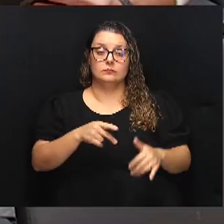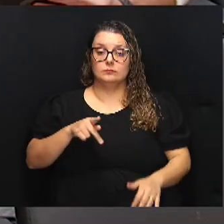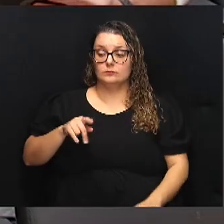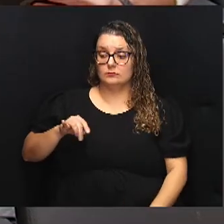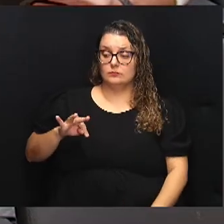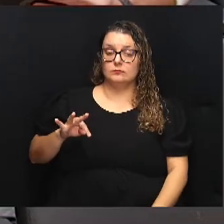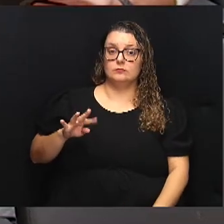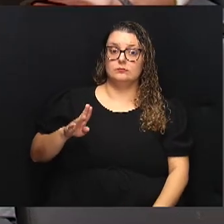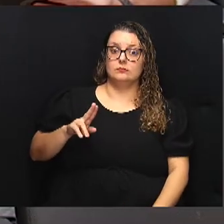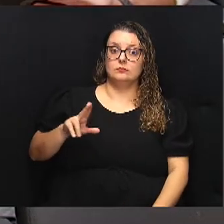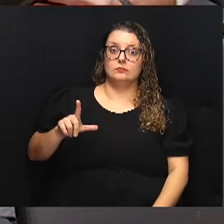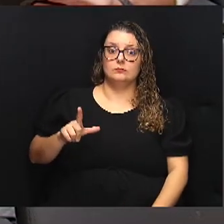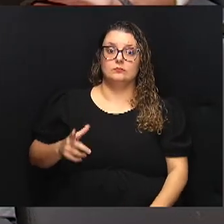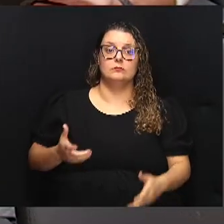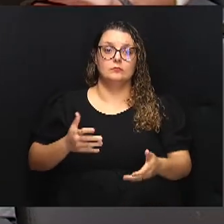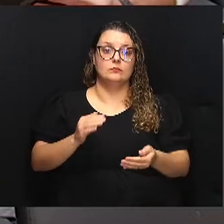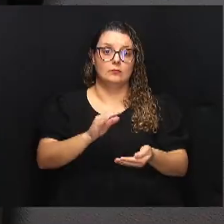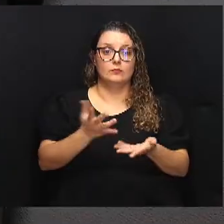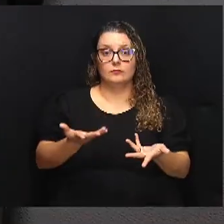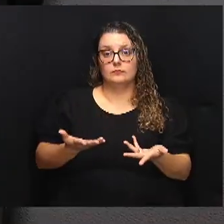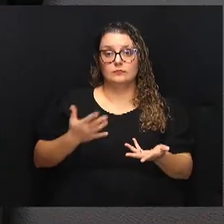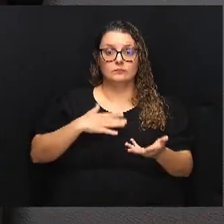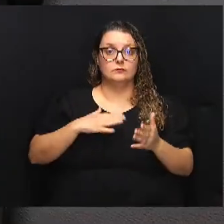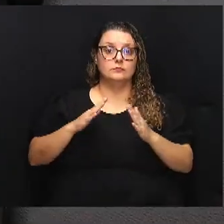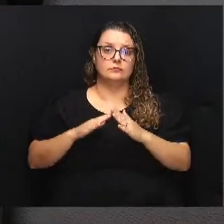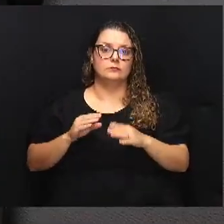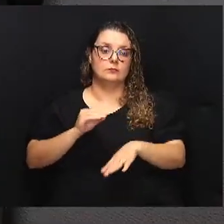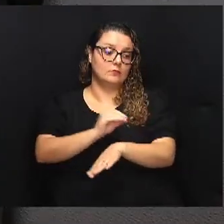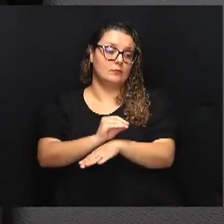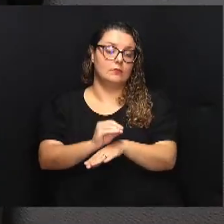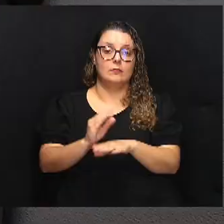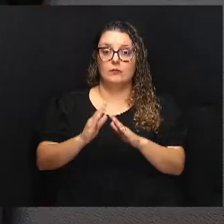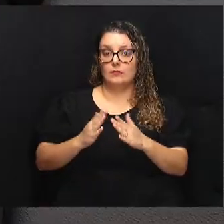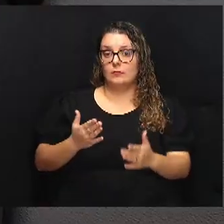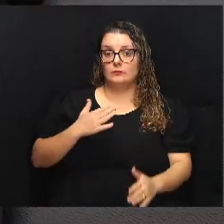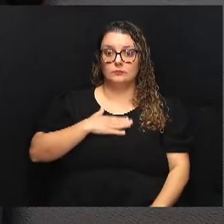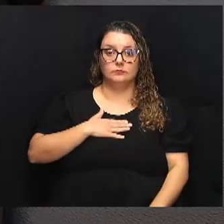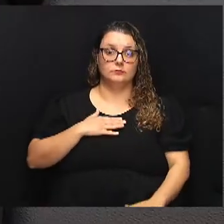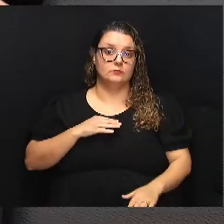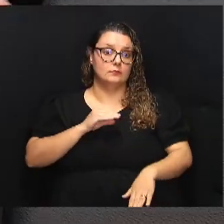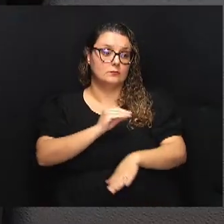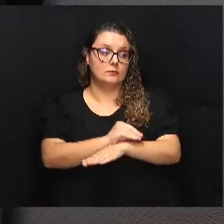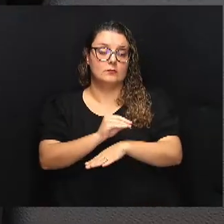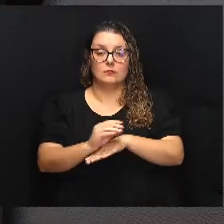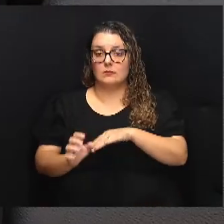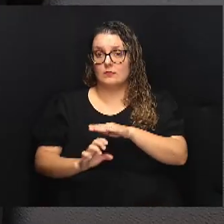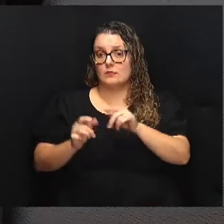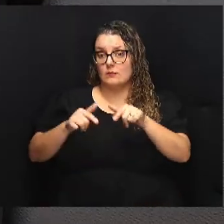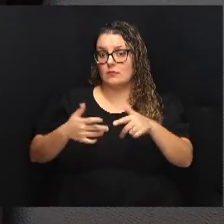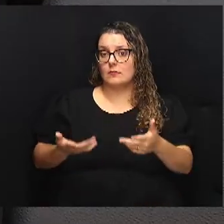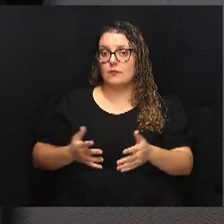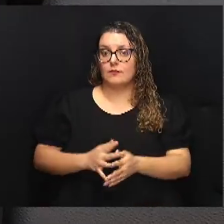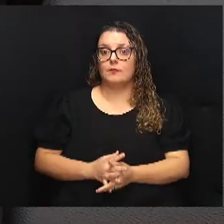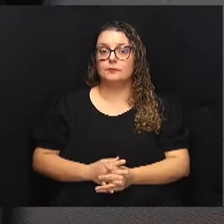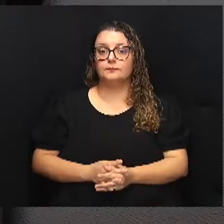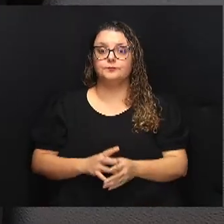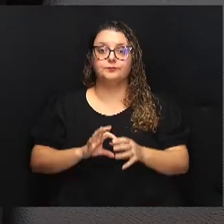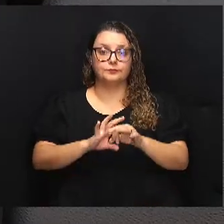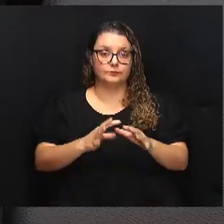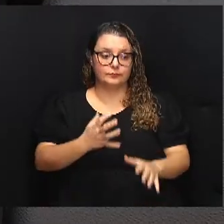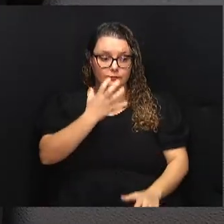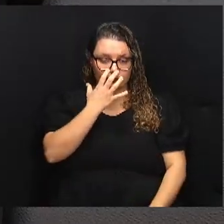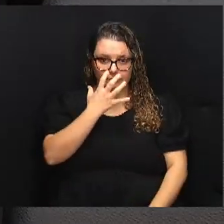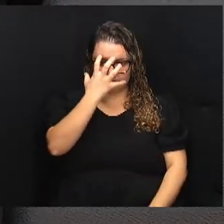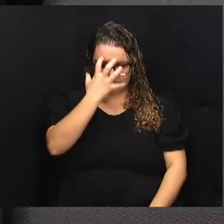no começo, quero pegar um pitbull aqui para minha casa, lá para cuidar da minha casa, para cuidar da minha empresa, do local lá, deixa o cachorro bravo,